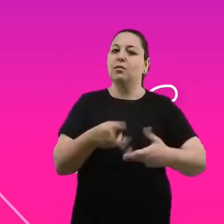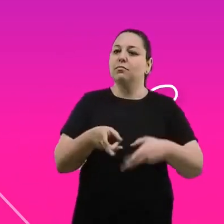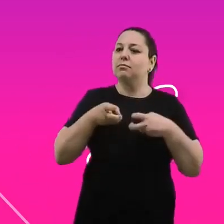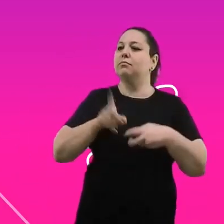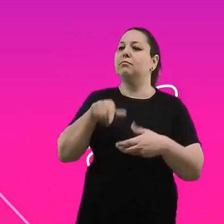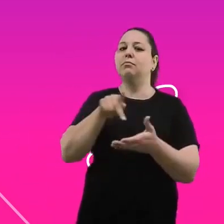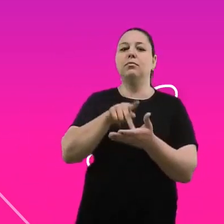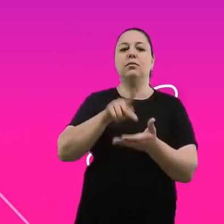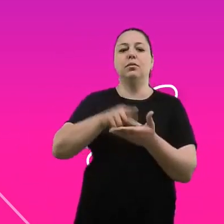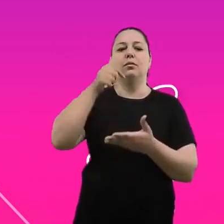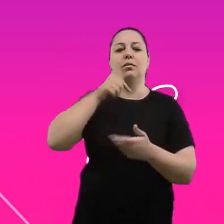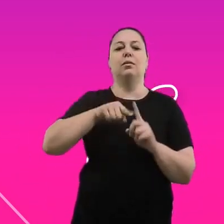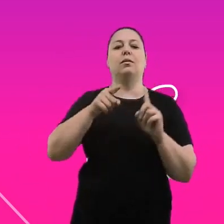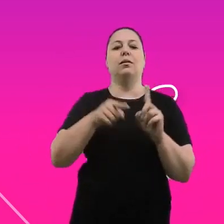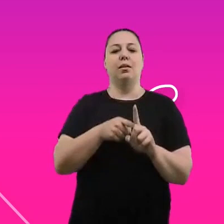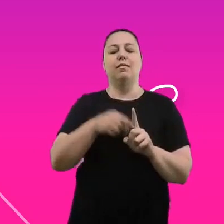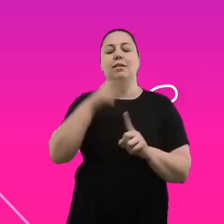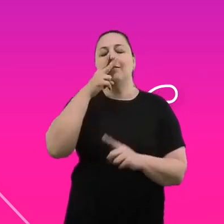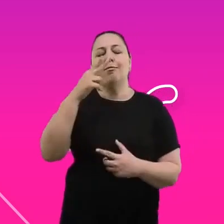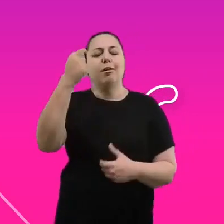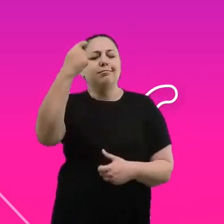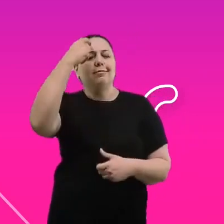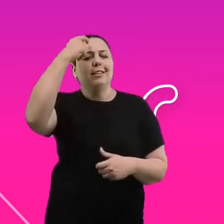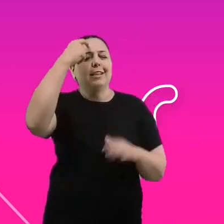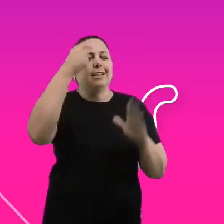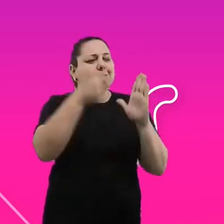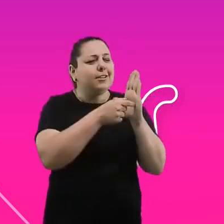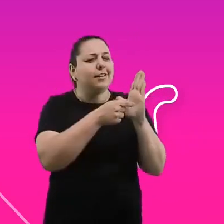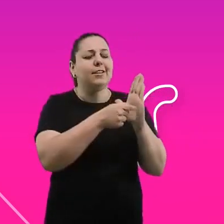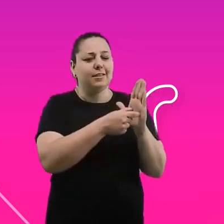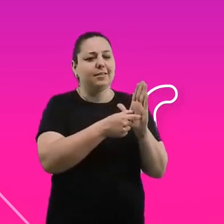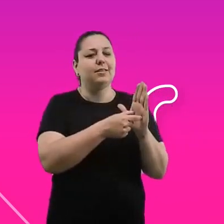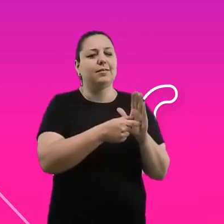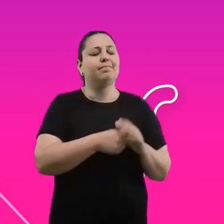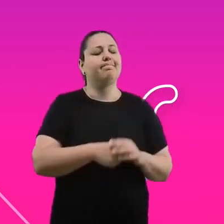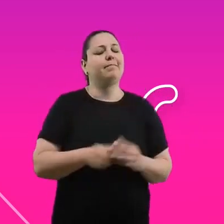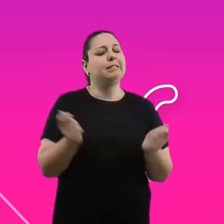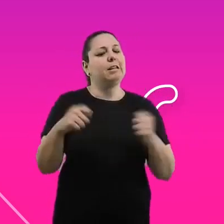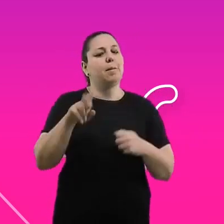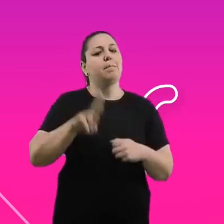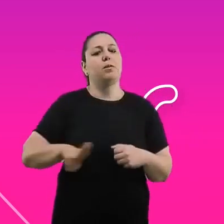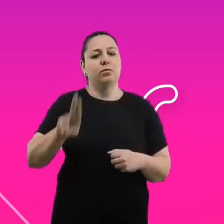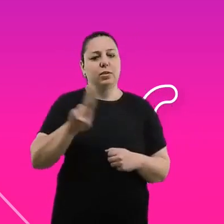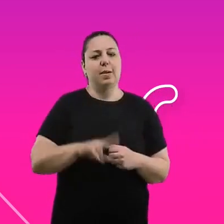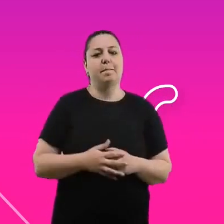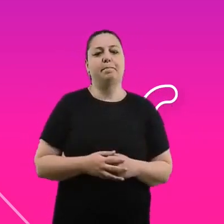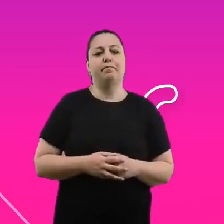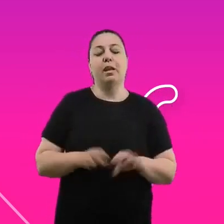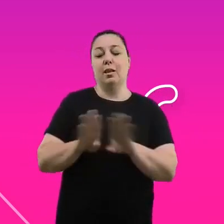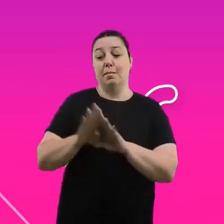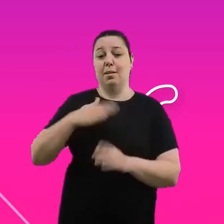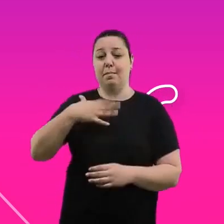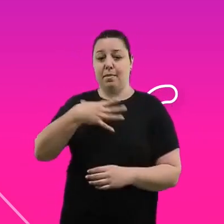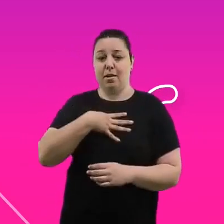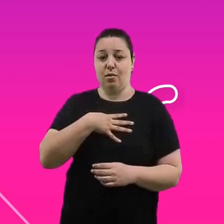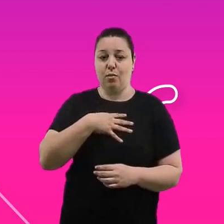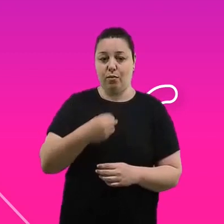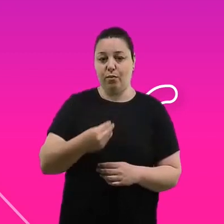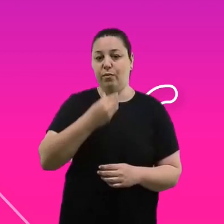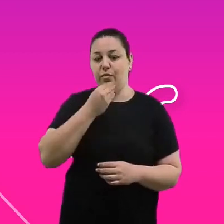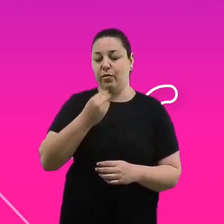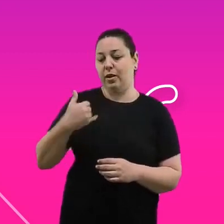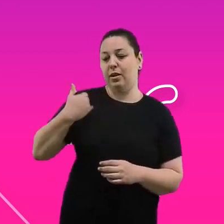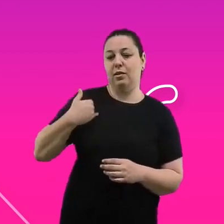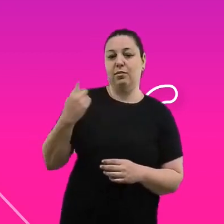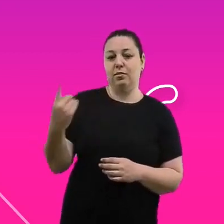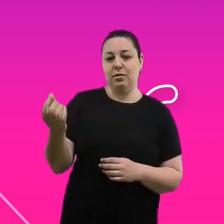enorme de dados na mão, a gente pode fazer qualquer coisa com ela, né? E tem até, eu aprendi com meu filho de 16 anos, recentemente, tem um